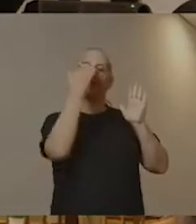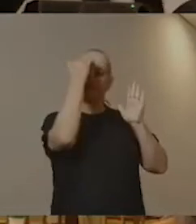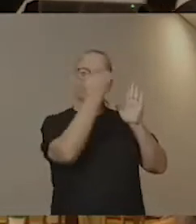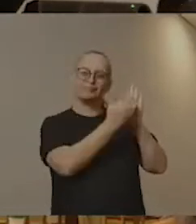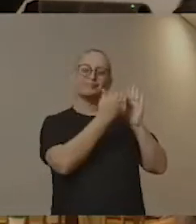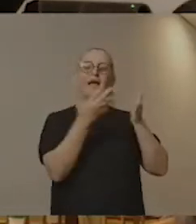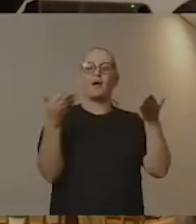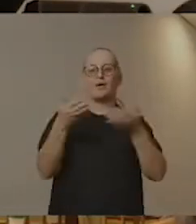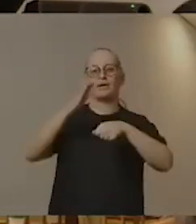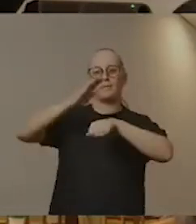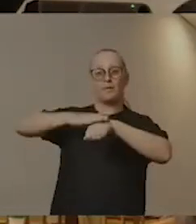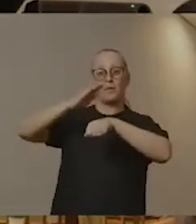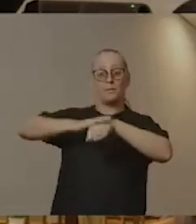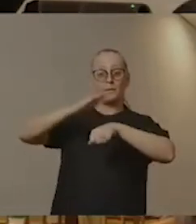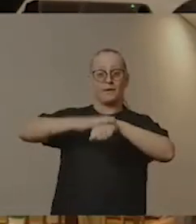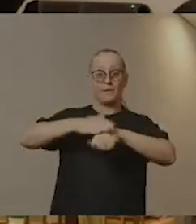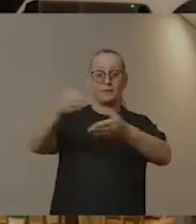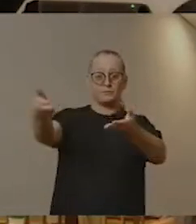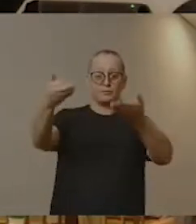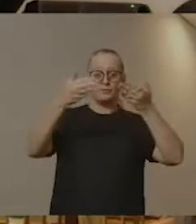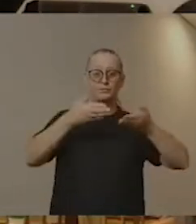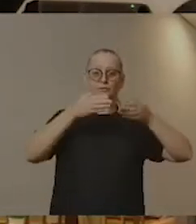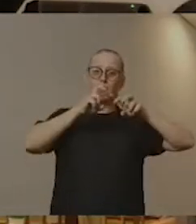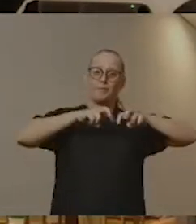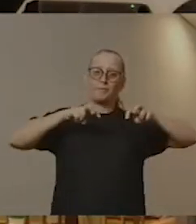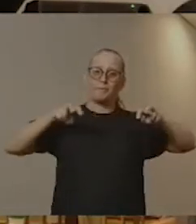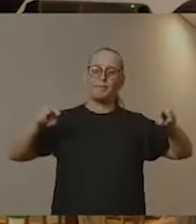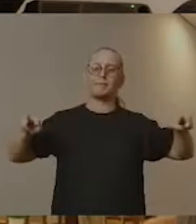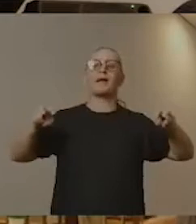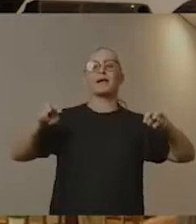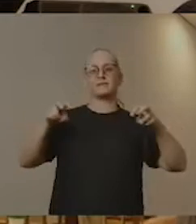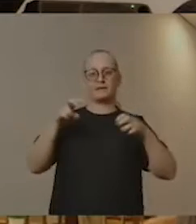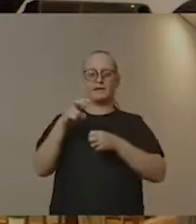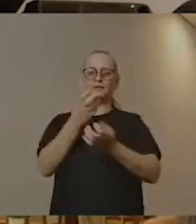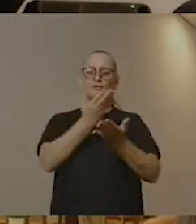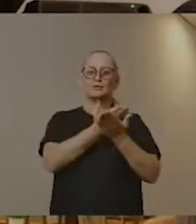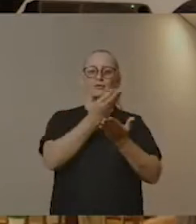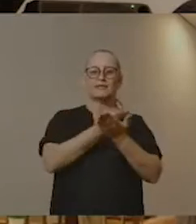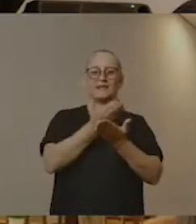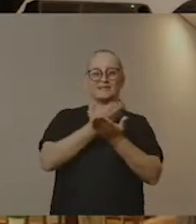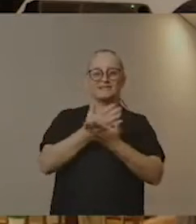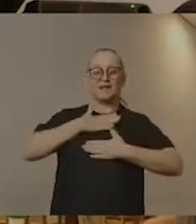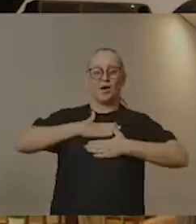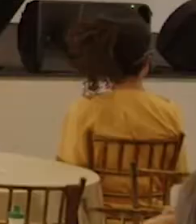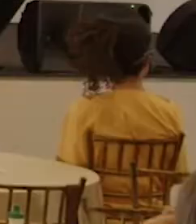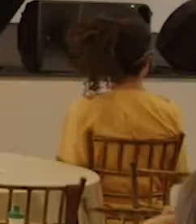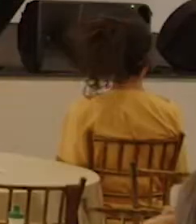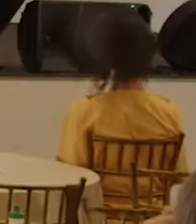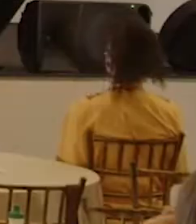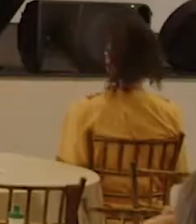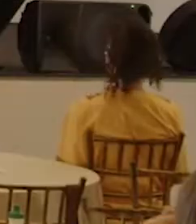né? Então, eu gostaria de, para o primeiro painel, a gente traz como tema a saúde mental